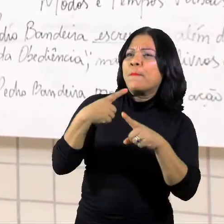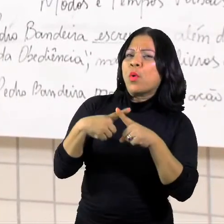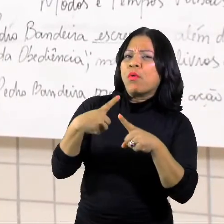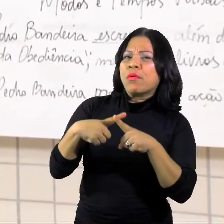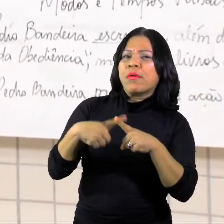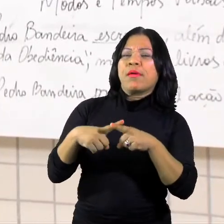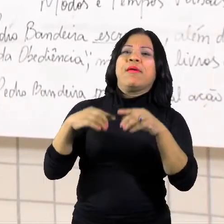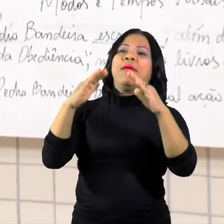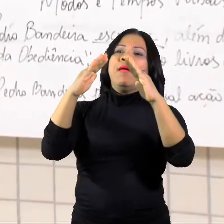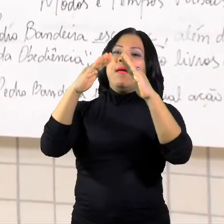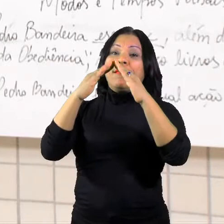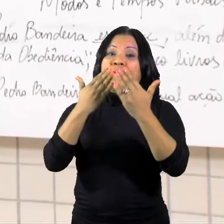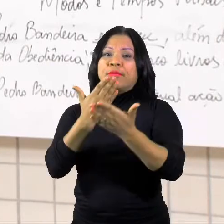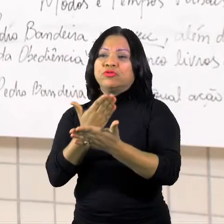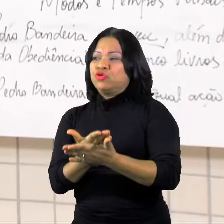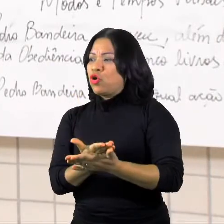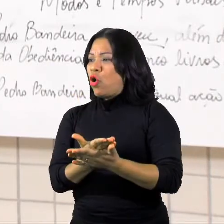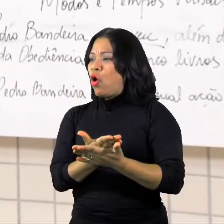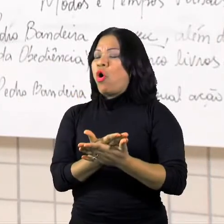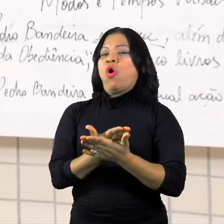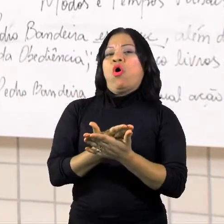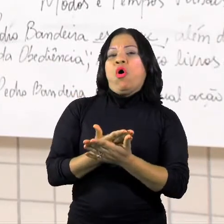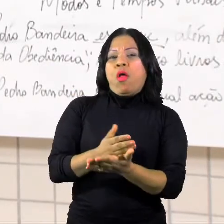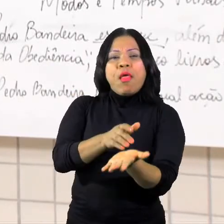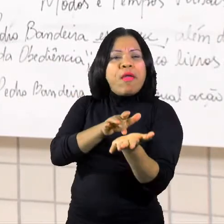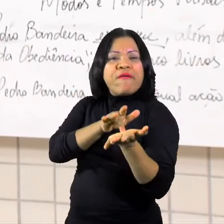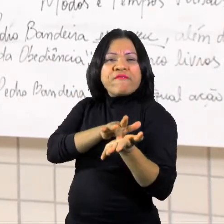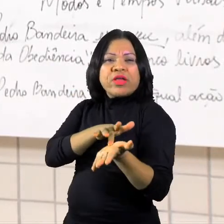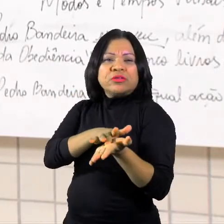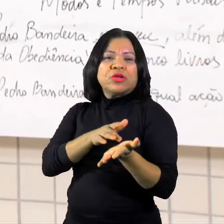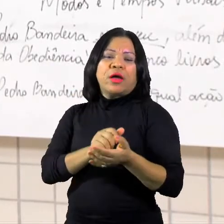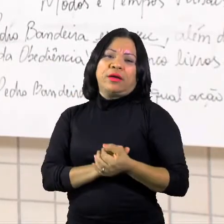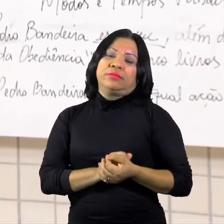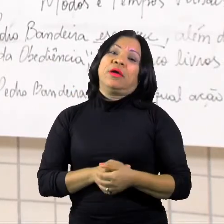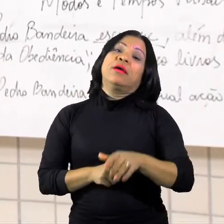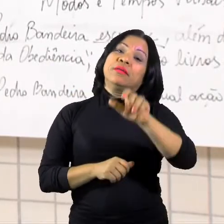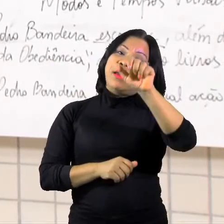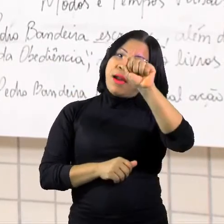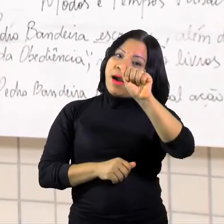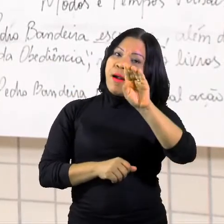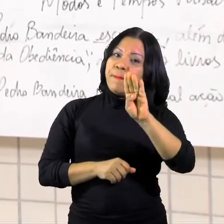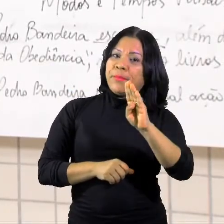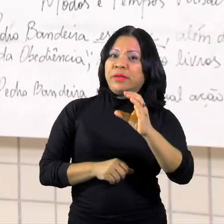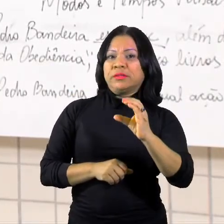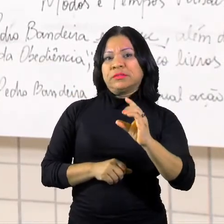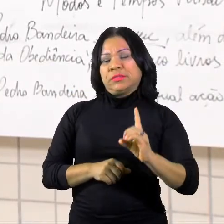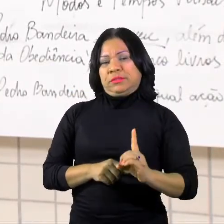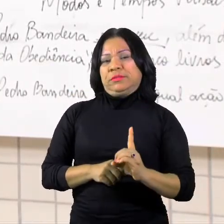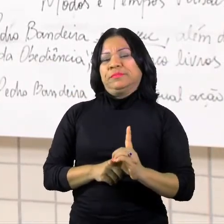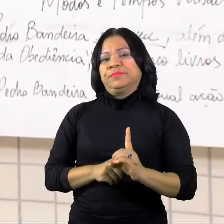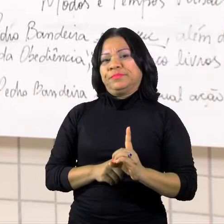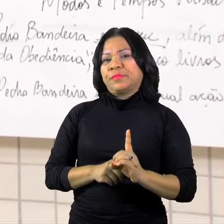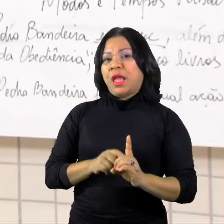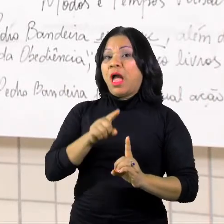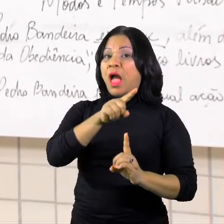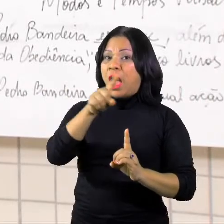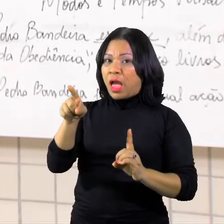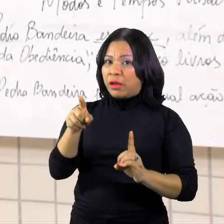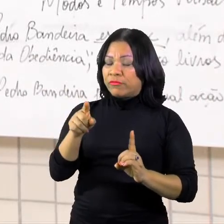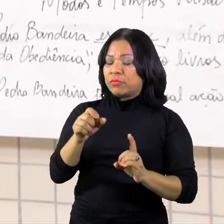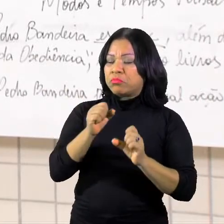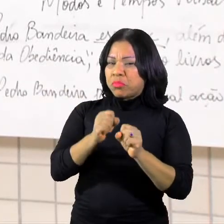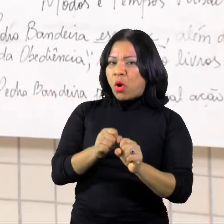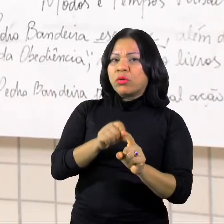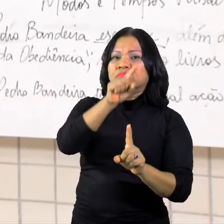invejável? Aí tem as questões lá, A, B, C, as letras, A, B, C e D. Vocês iriam marcar a opção